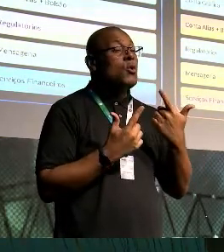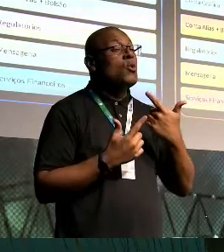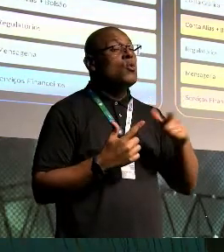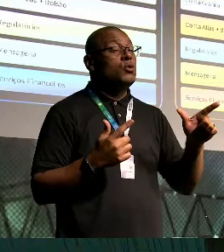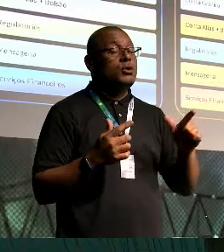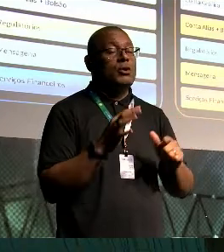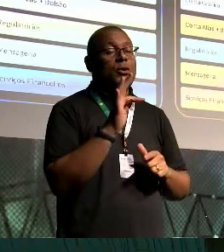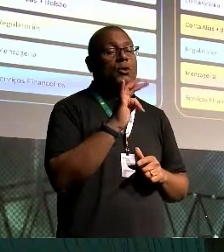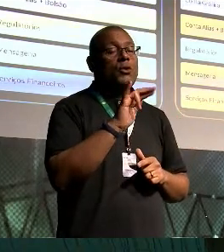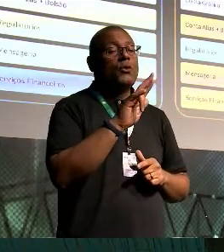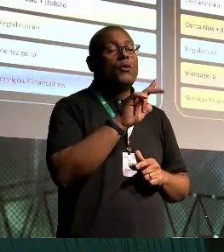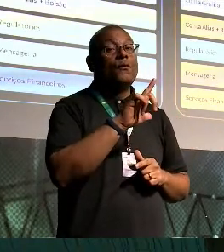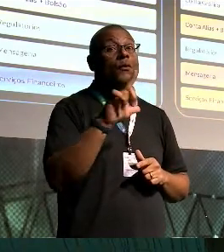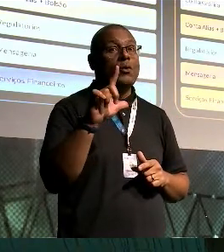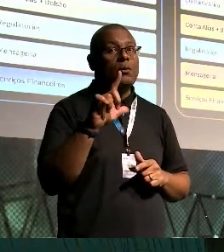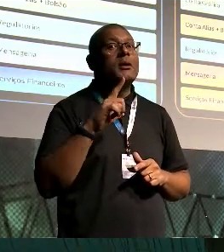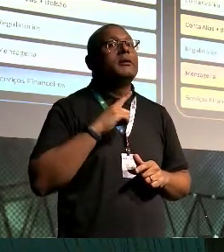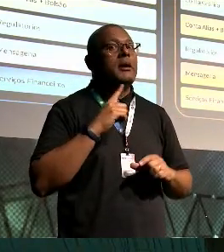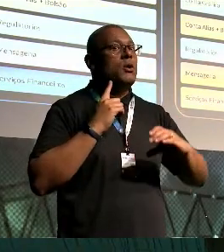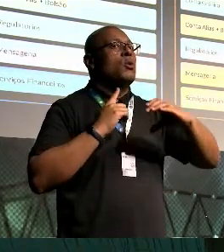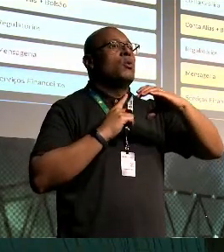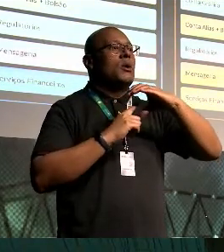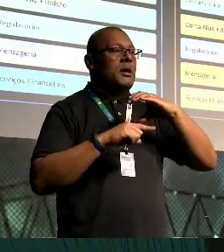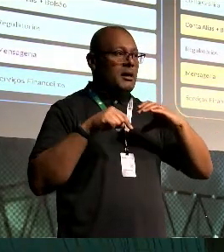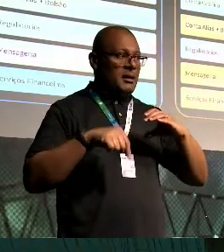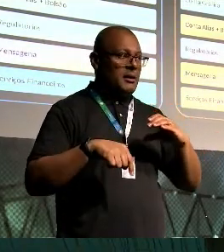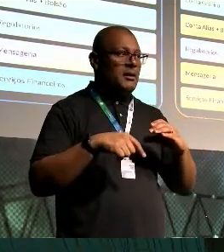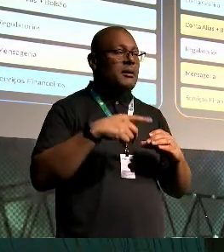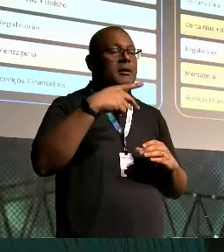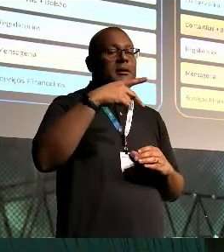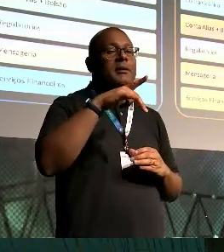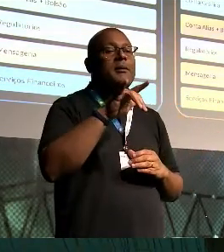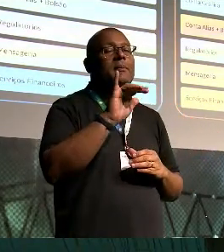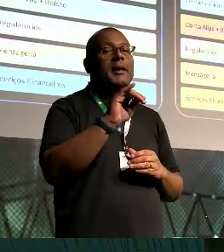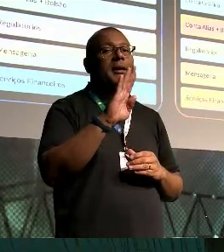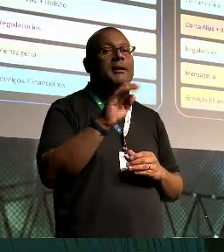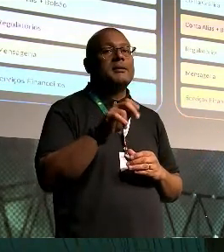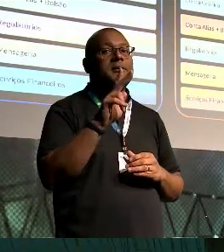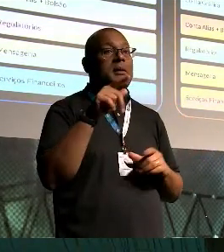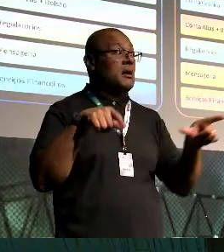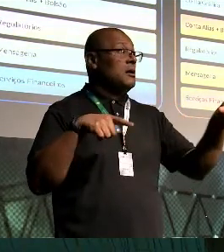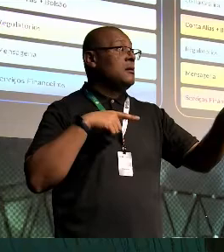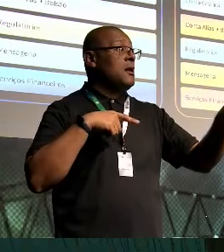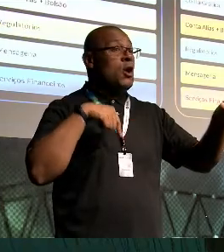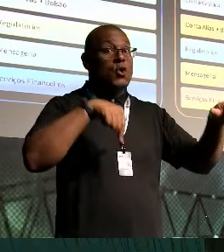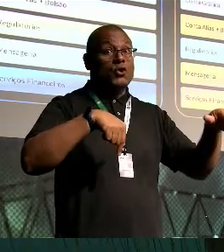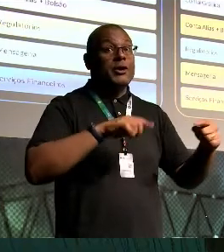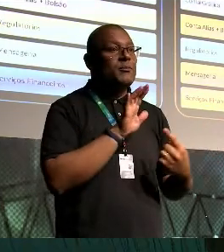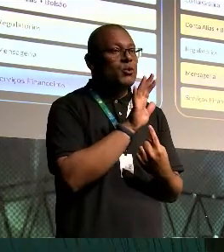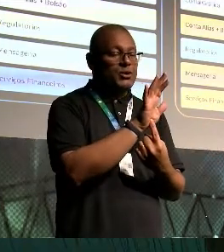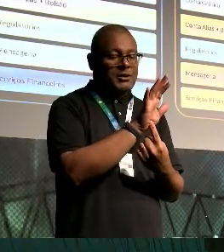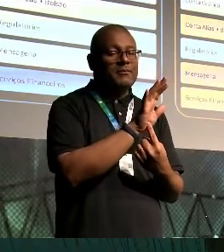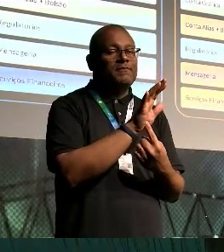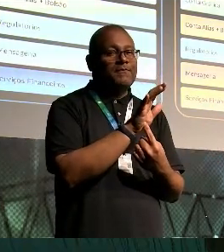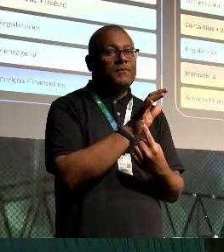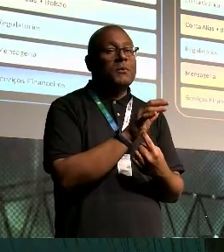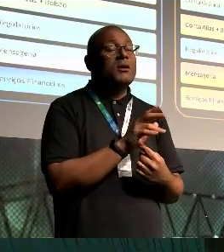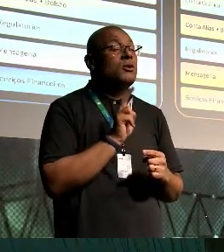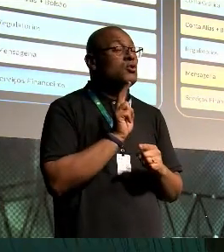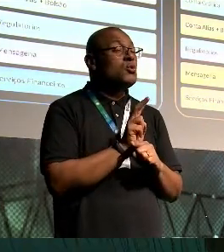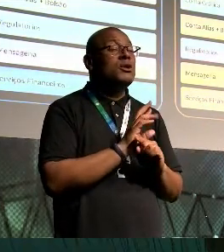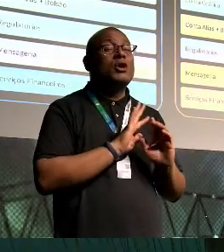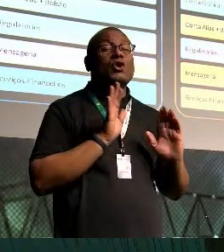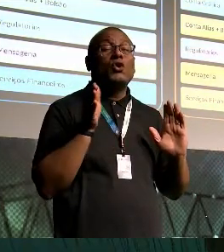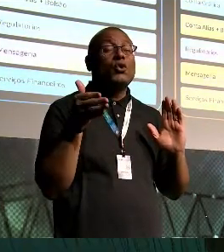Full IaaS. A gente tem até um grande cliente nosso aqui, que é o Players Bank, com um dos stands aqui no térreo hoje, né? Então, a gente cuida de